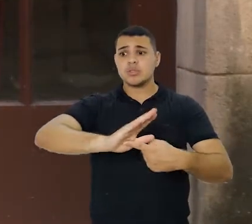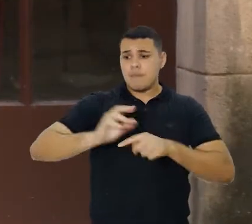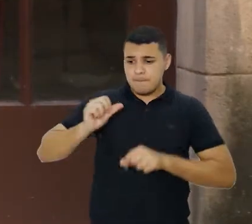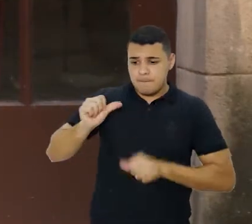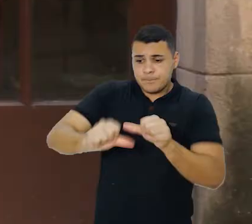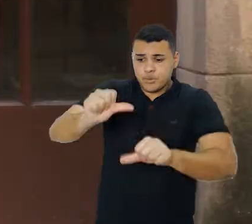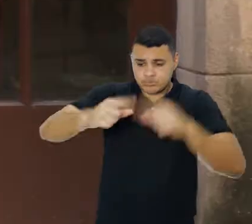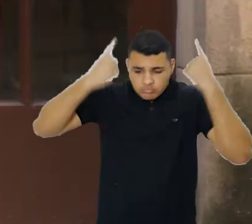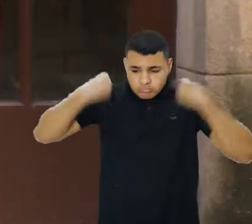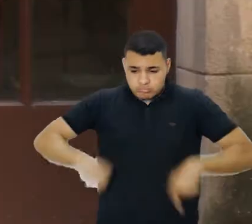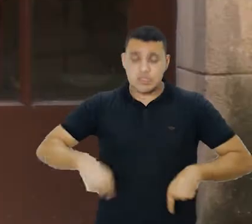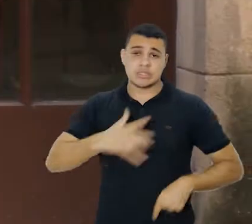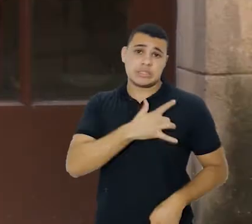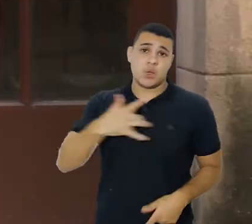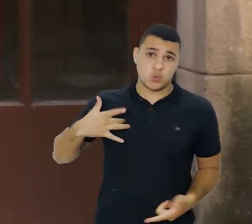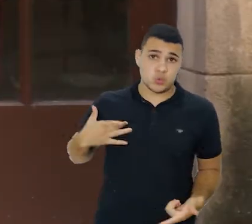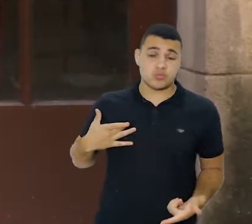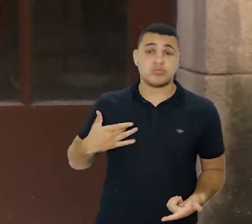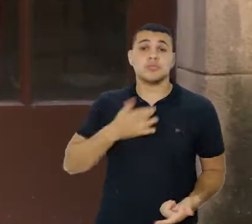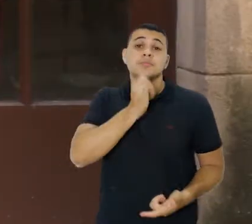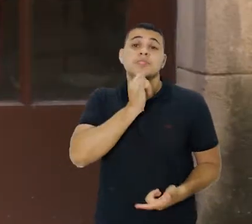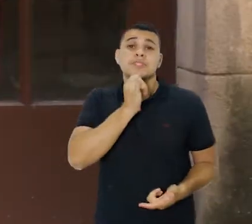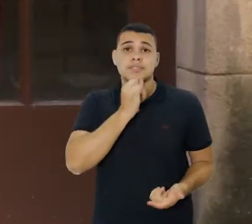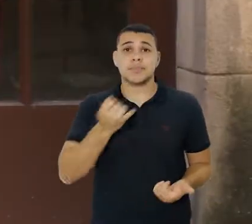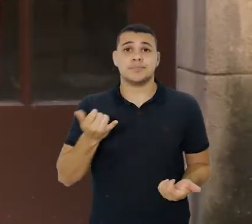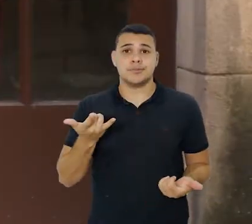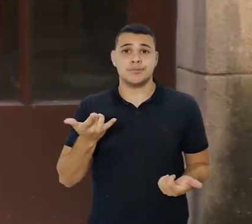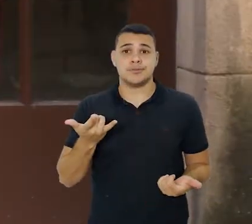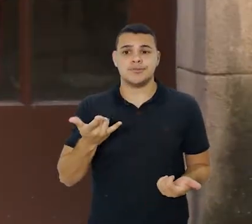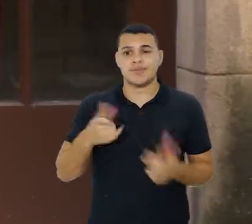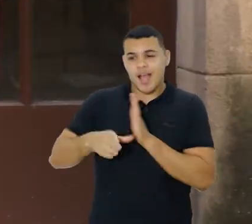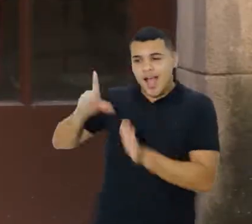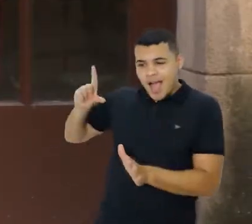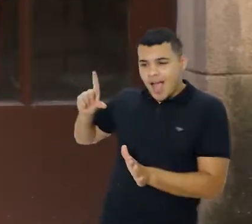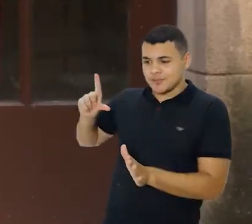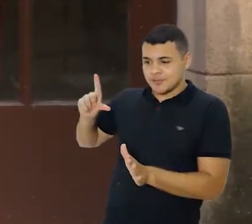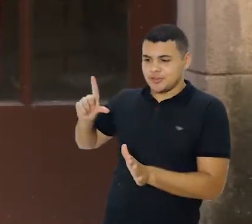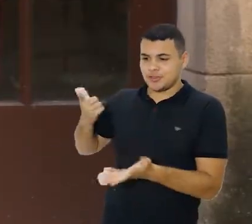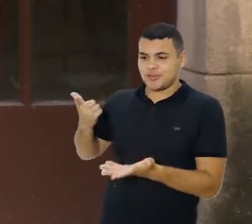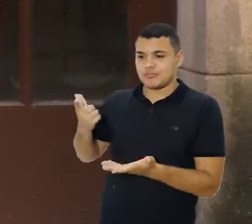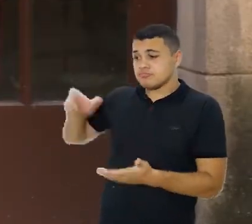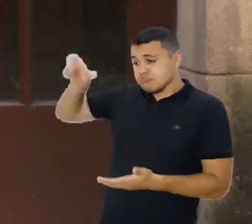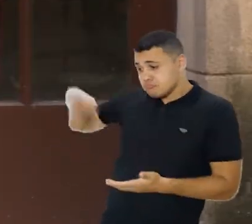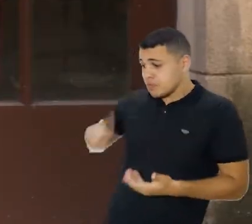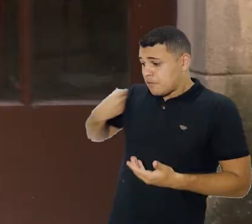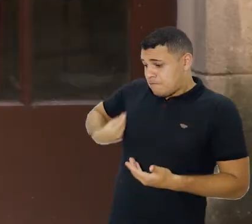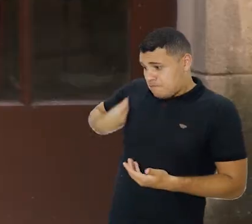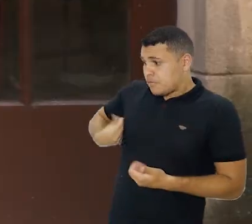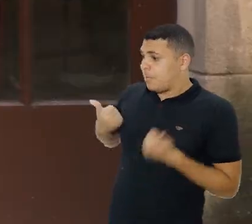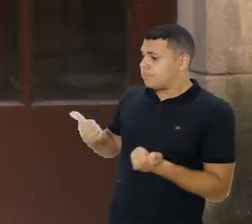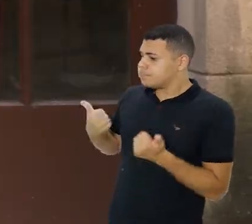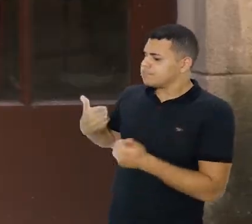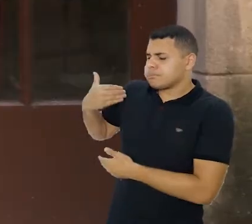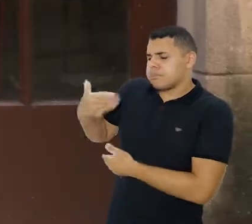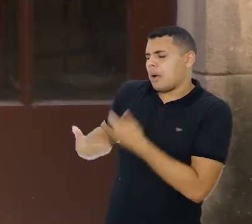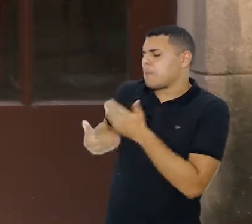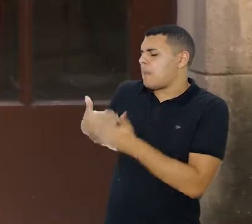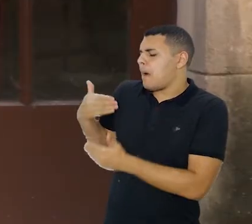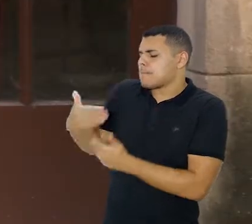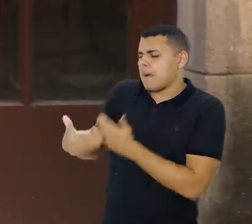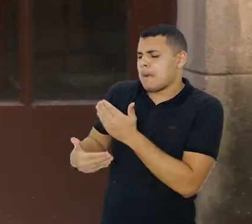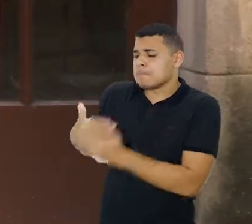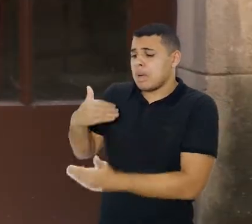expressa uma mudança do estado de saúde. No caso, né, antes, né, o indivíduo estaria vivo,